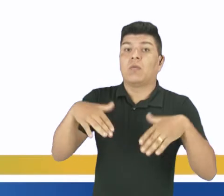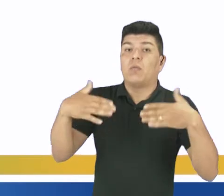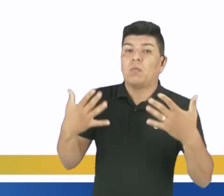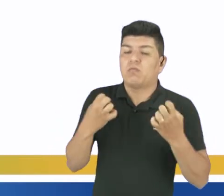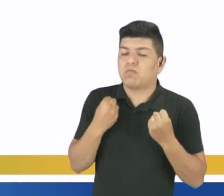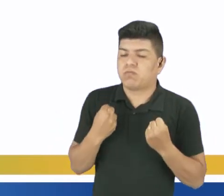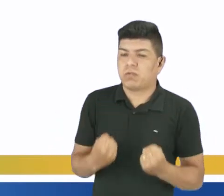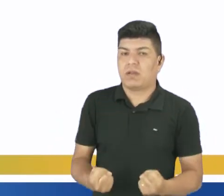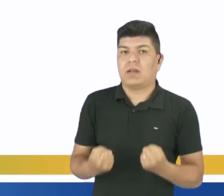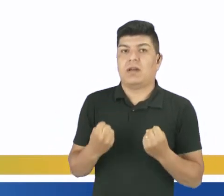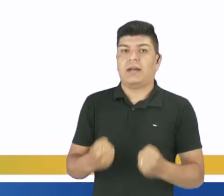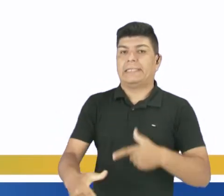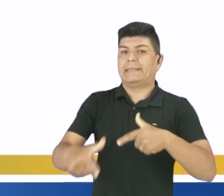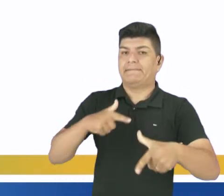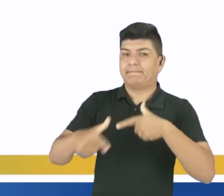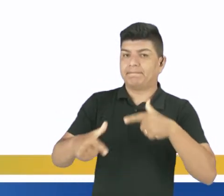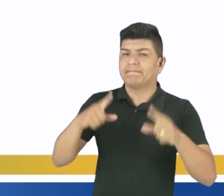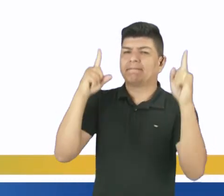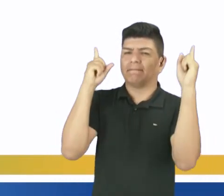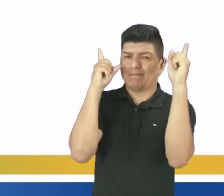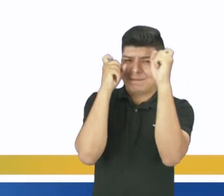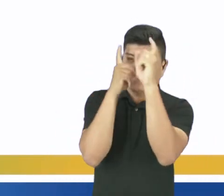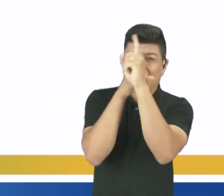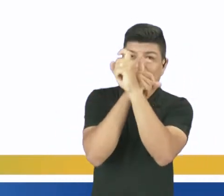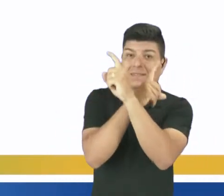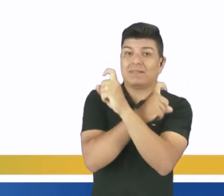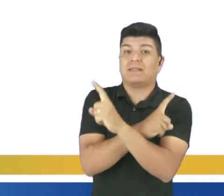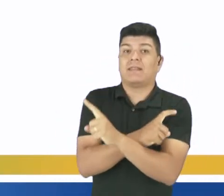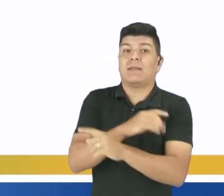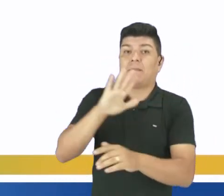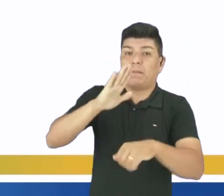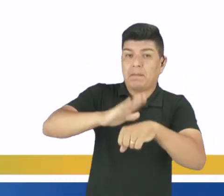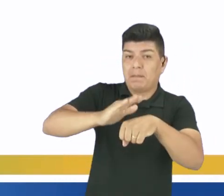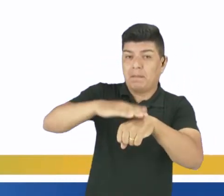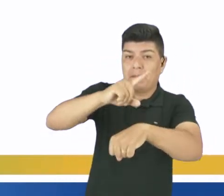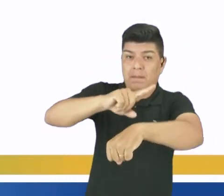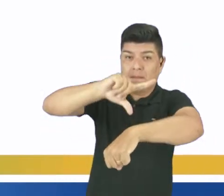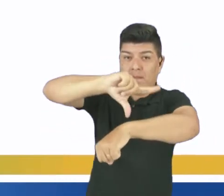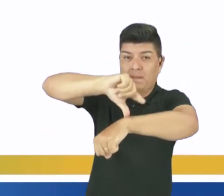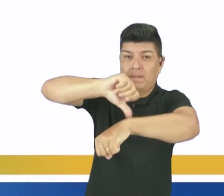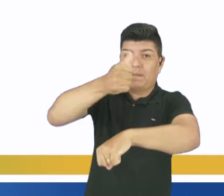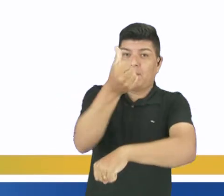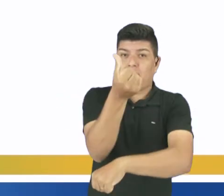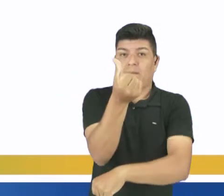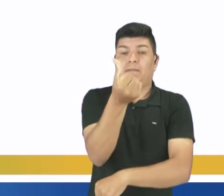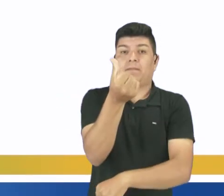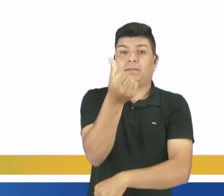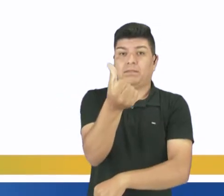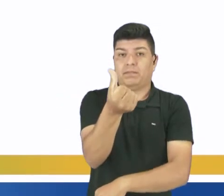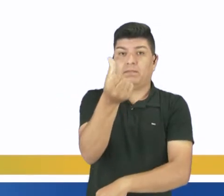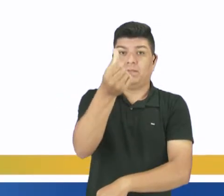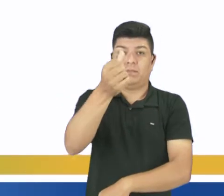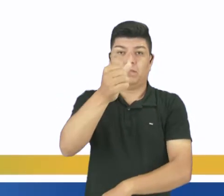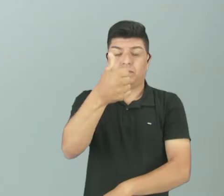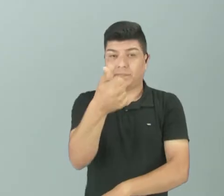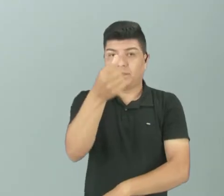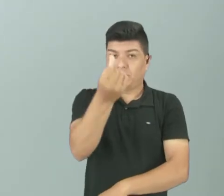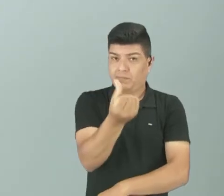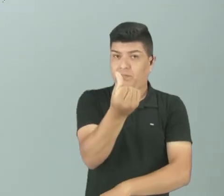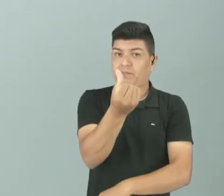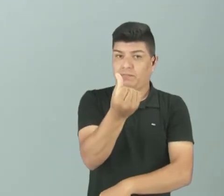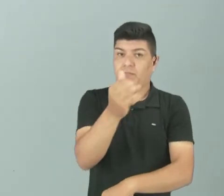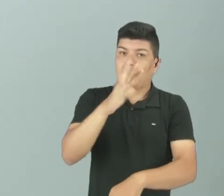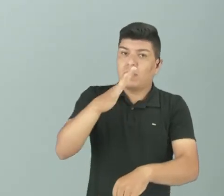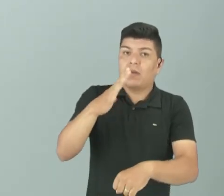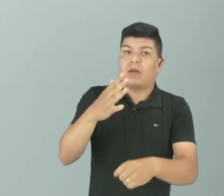carga excessiva de trabalho, que passavam de 16 horas por dia. Muitas das vezes o intervalo era curto, só